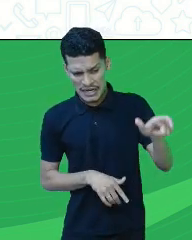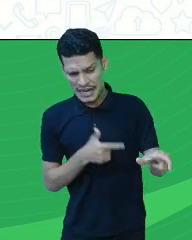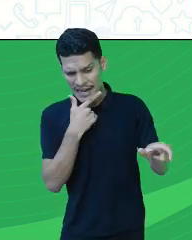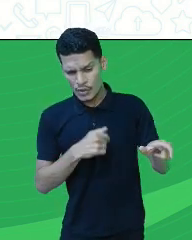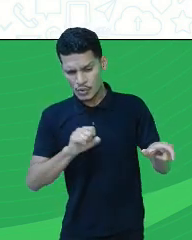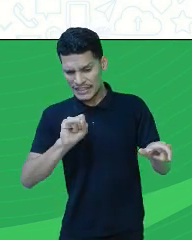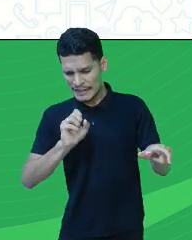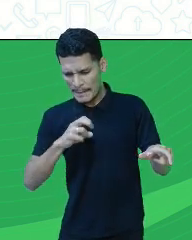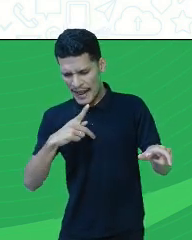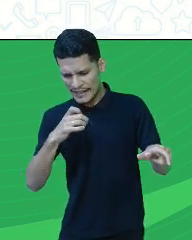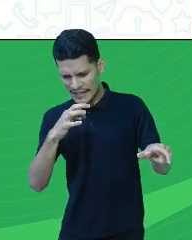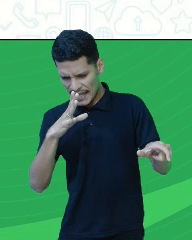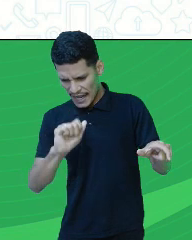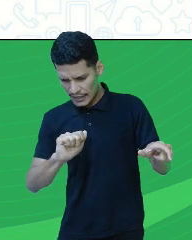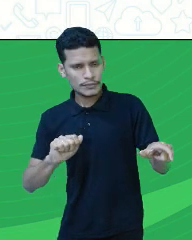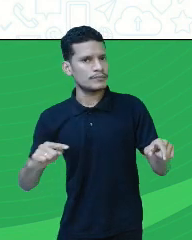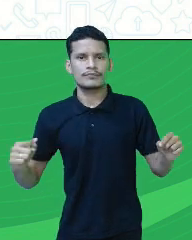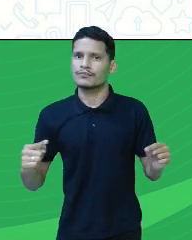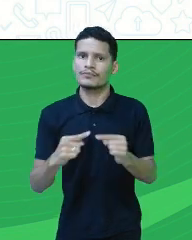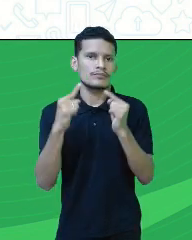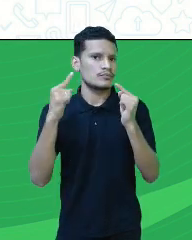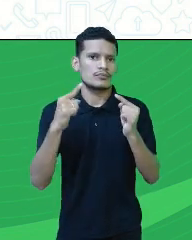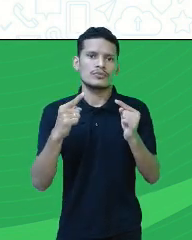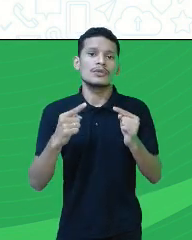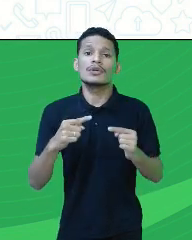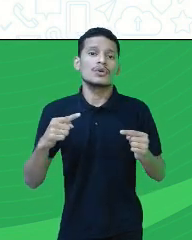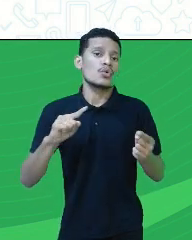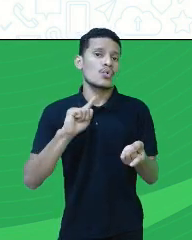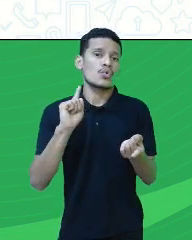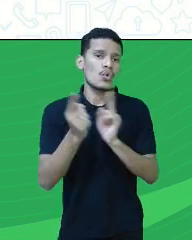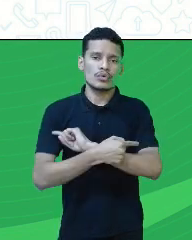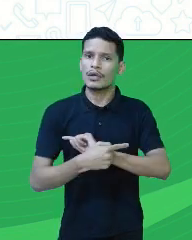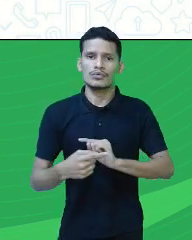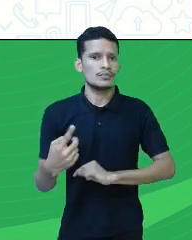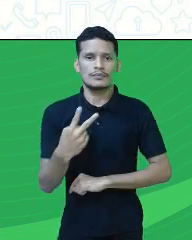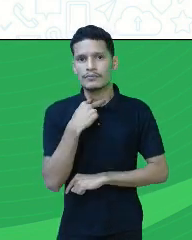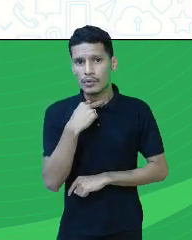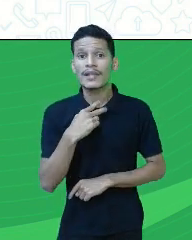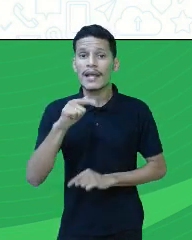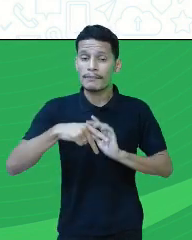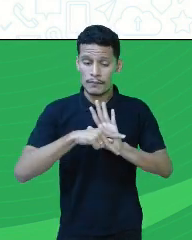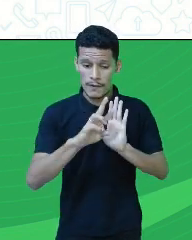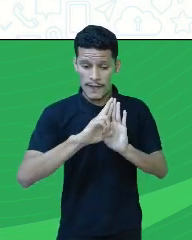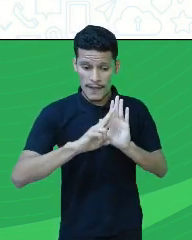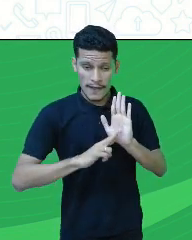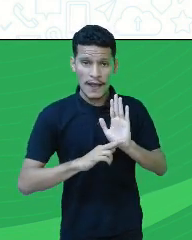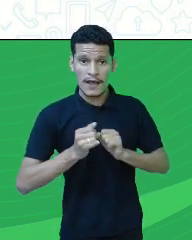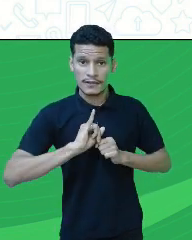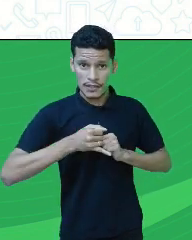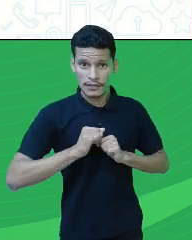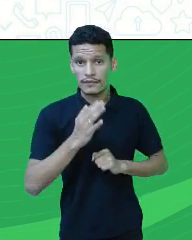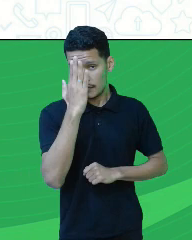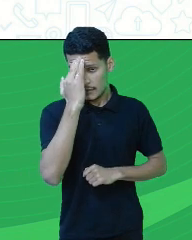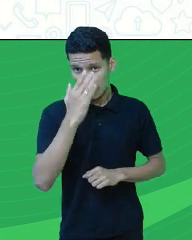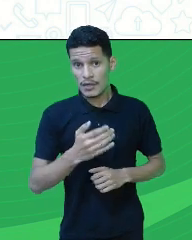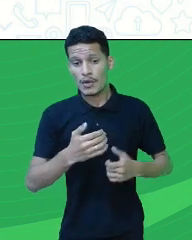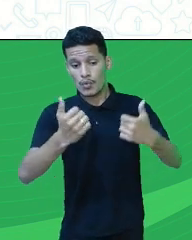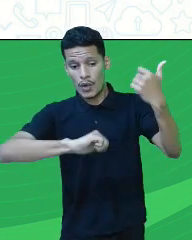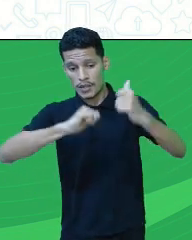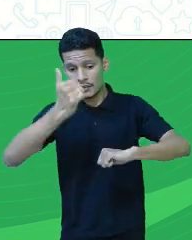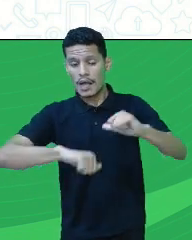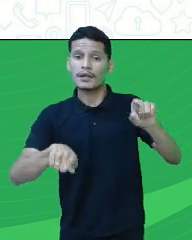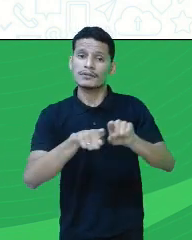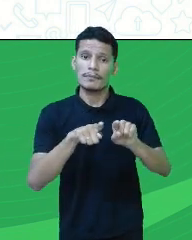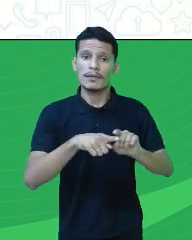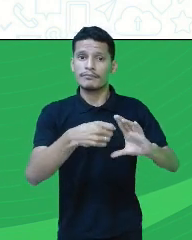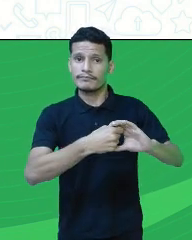posso confundir as duas coisas, tá? Essa é a regra com os adjetivos, com as qualidades, as